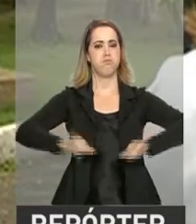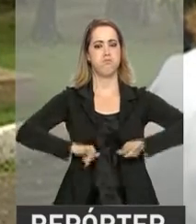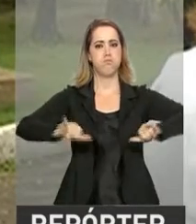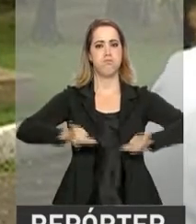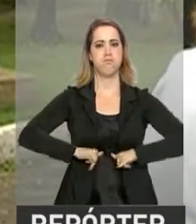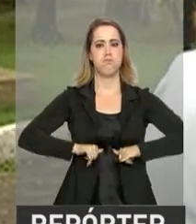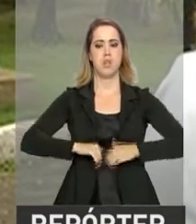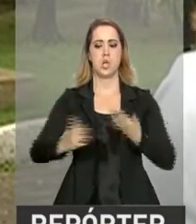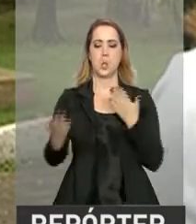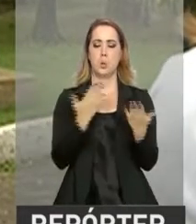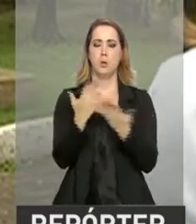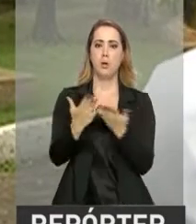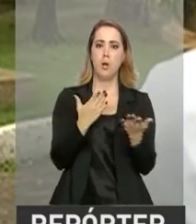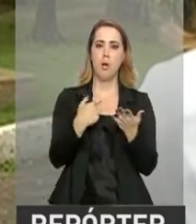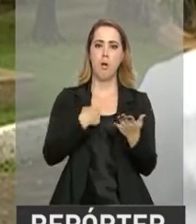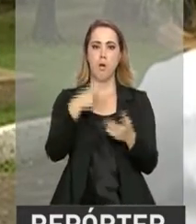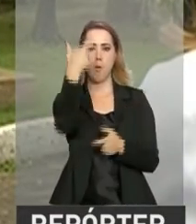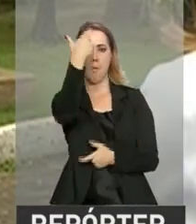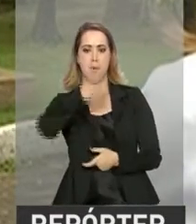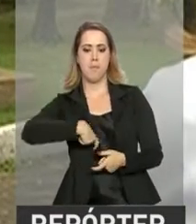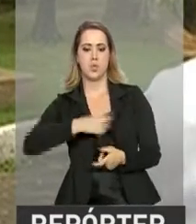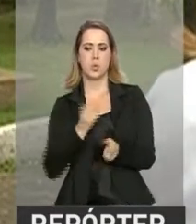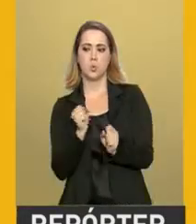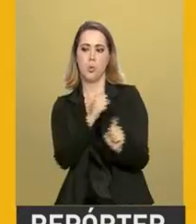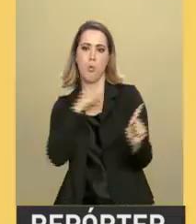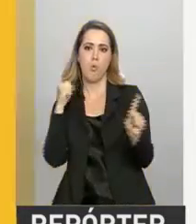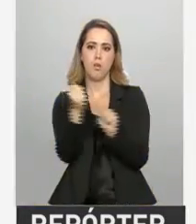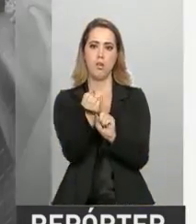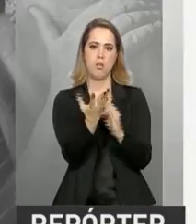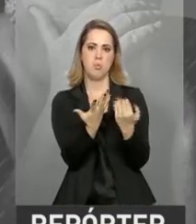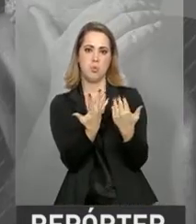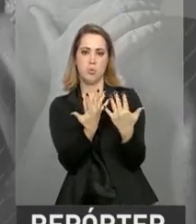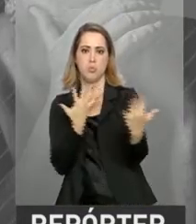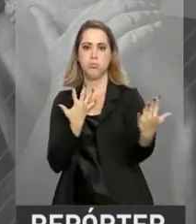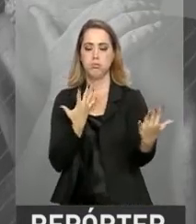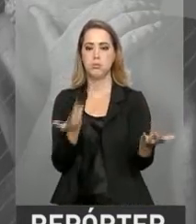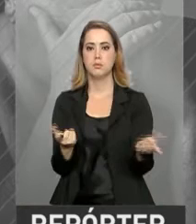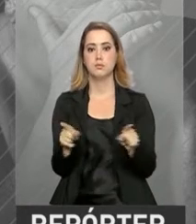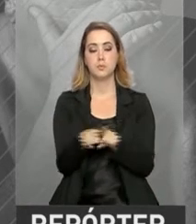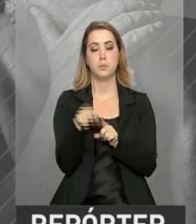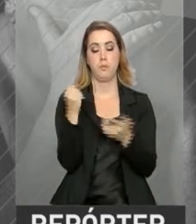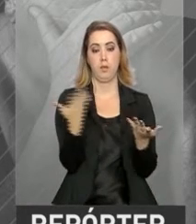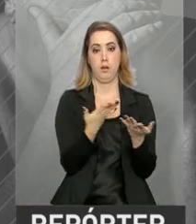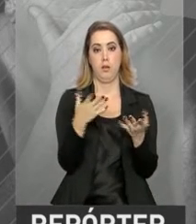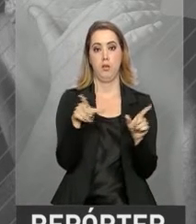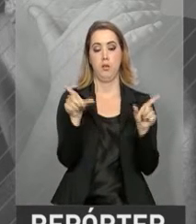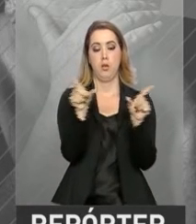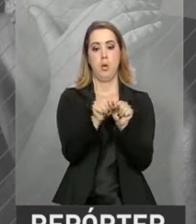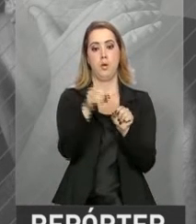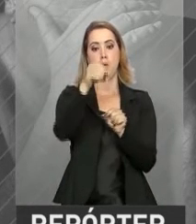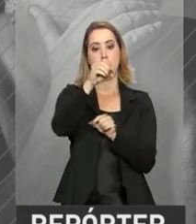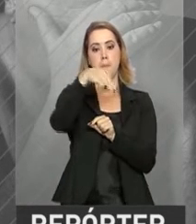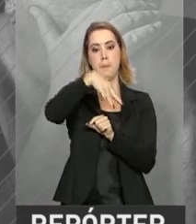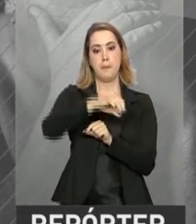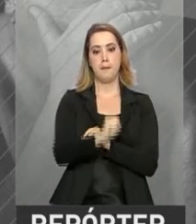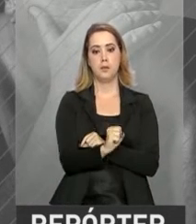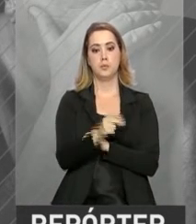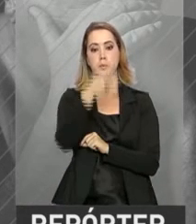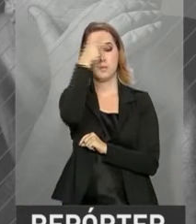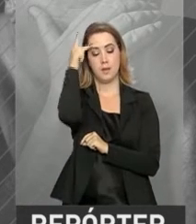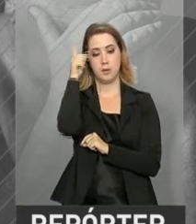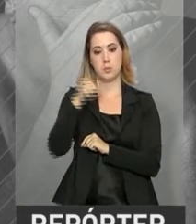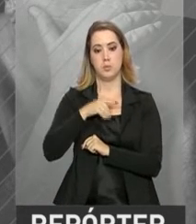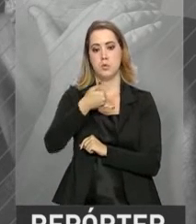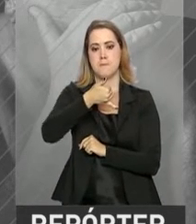certa incompatibilidade entre a pessoa e a sociedade. Segundo a Organização Mundial da Saúde, pessoas com depressão